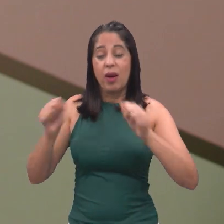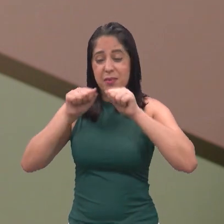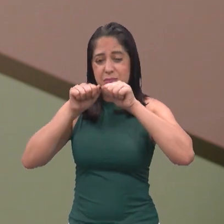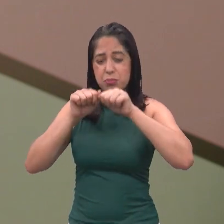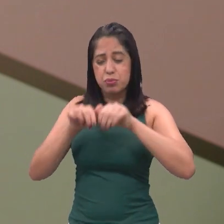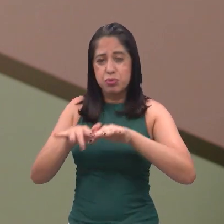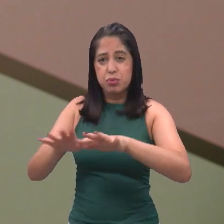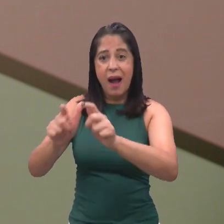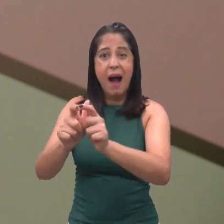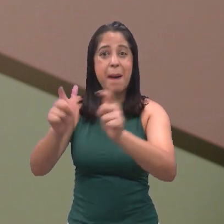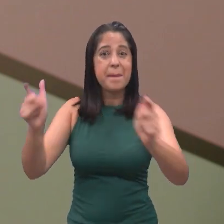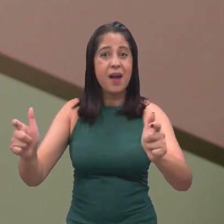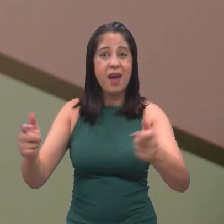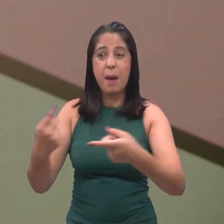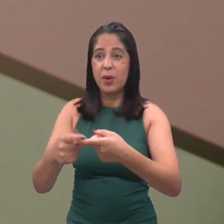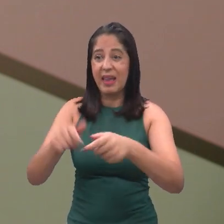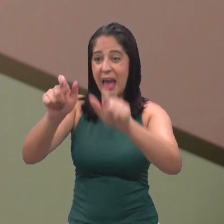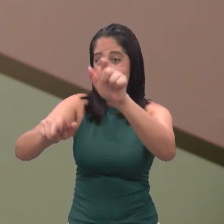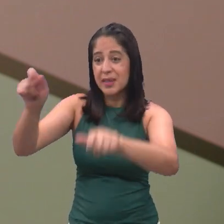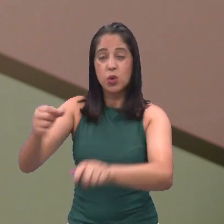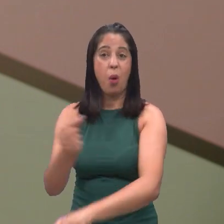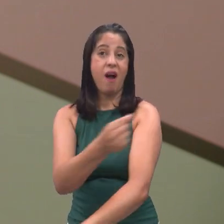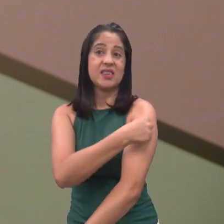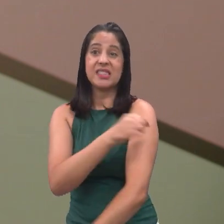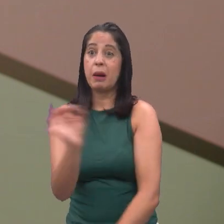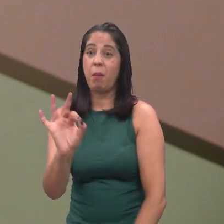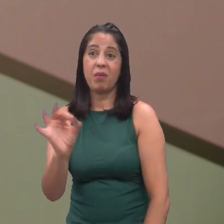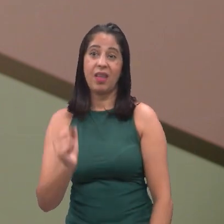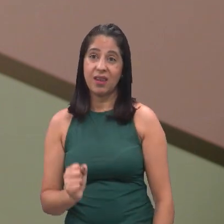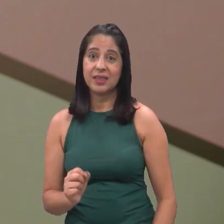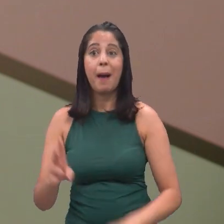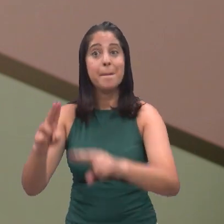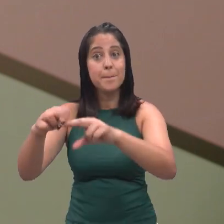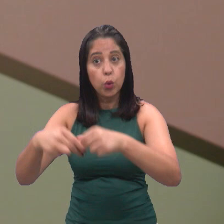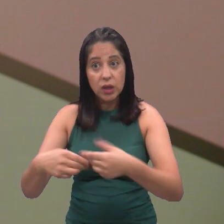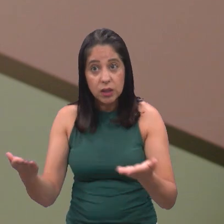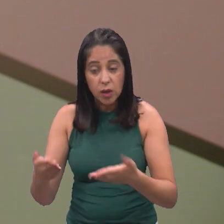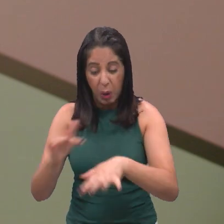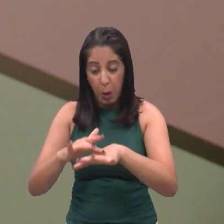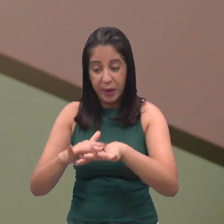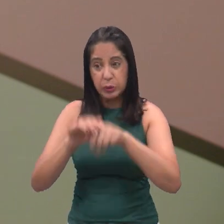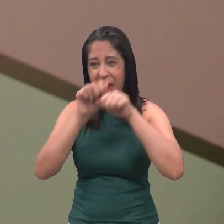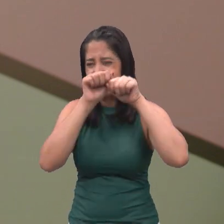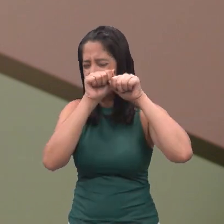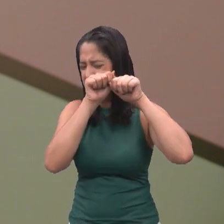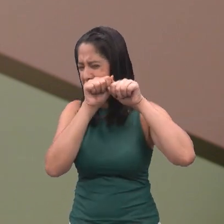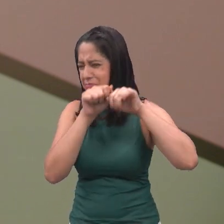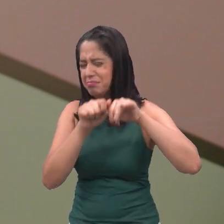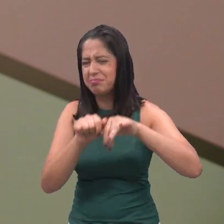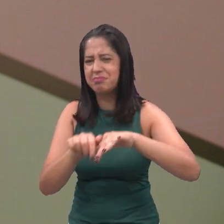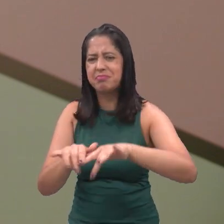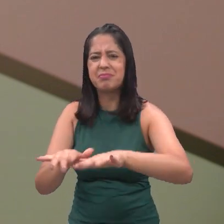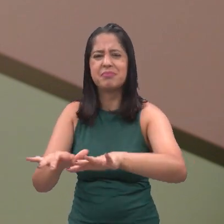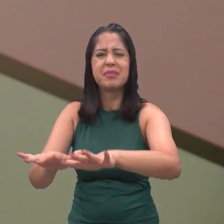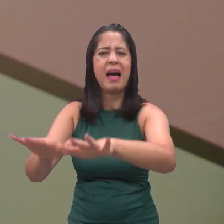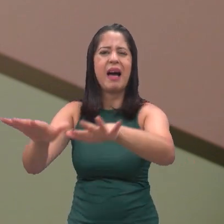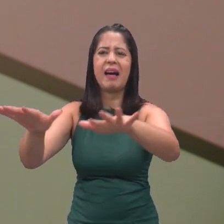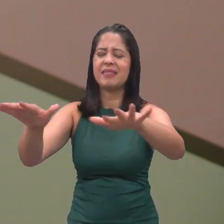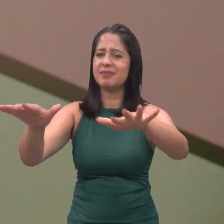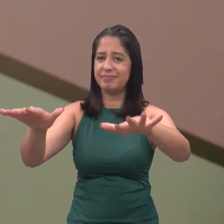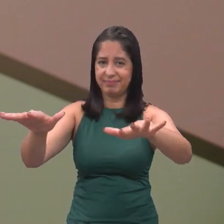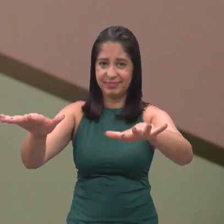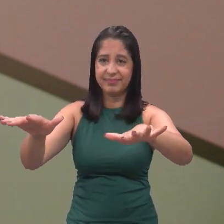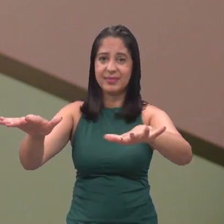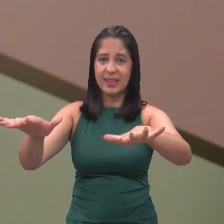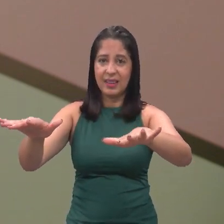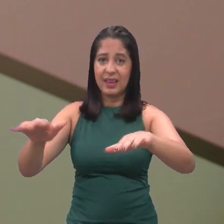da população não estava vacinada. Então, por isso que aconteceu esse aumento, esse boom aí de casos, que vem